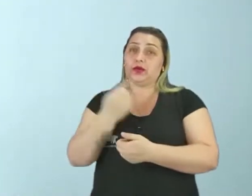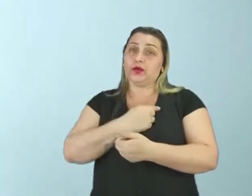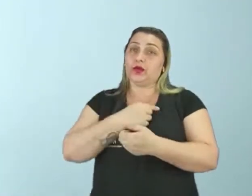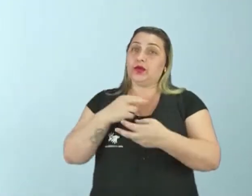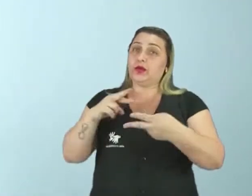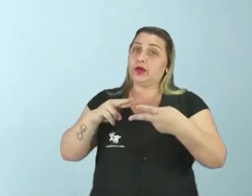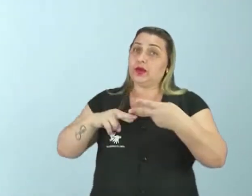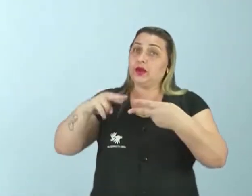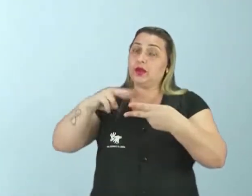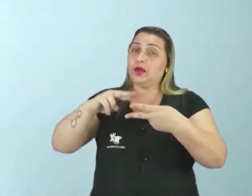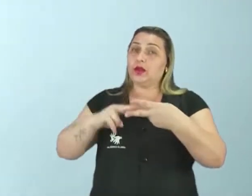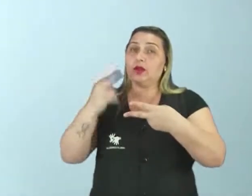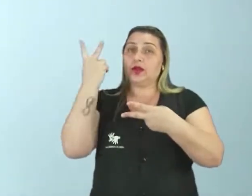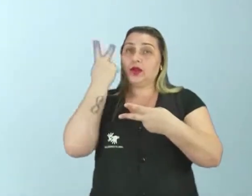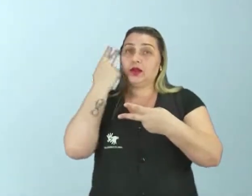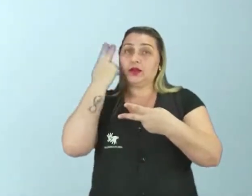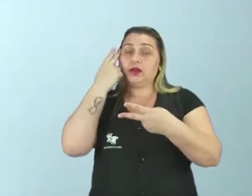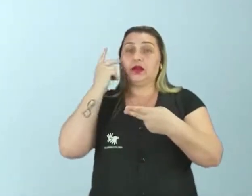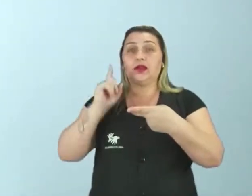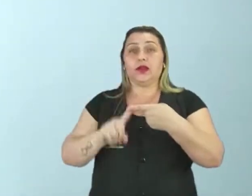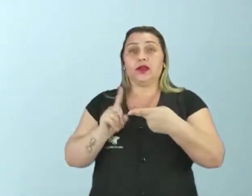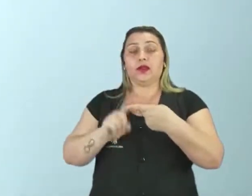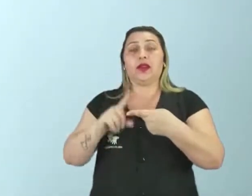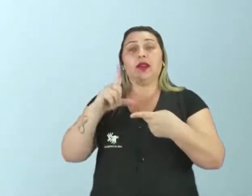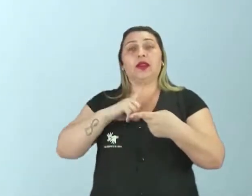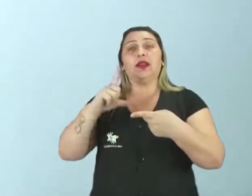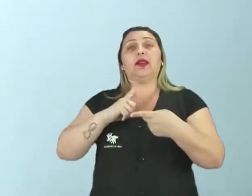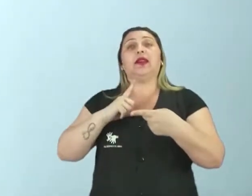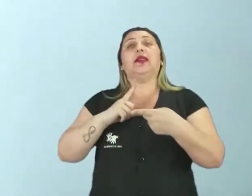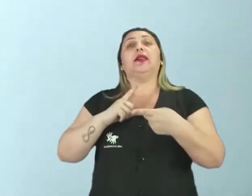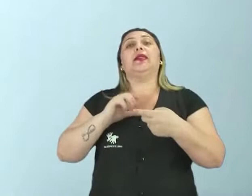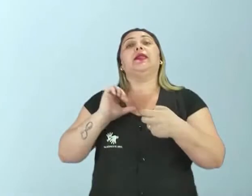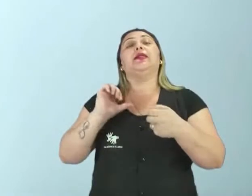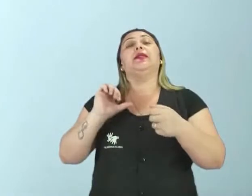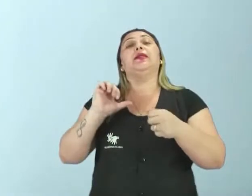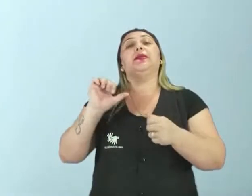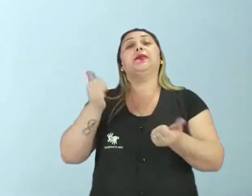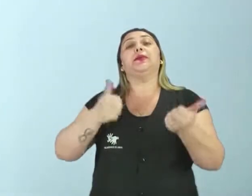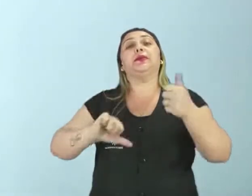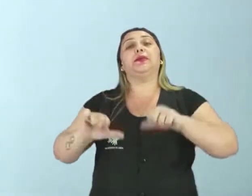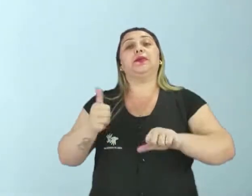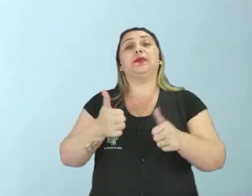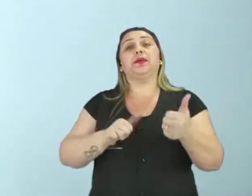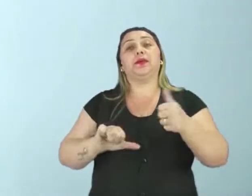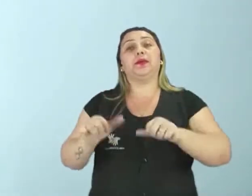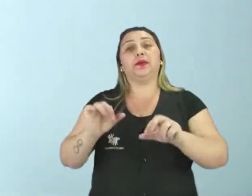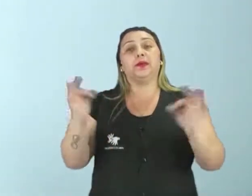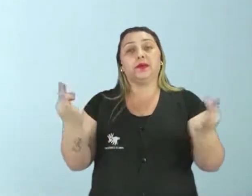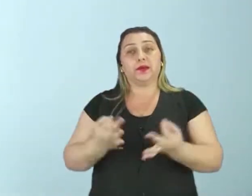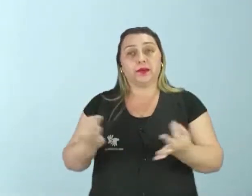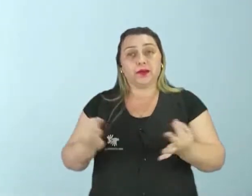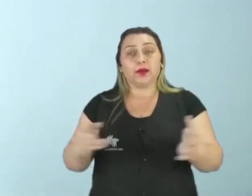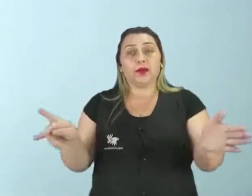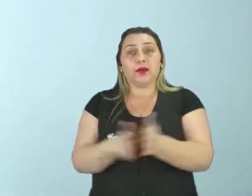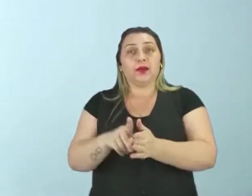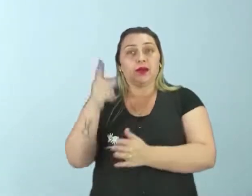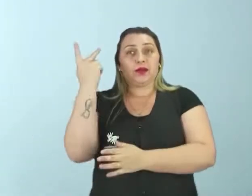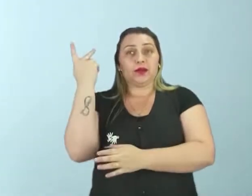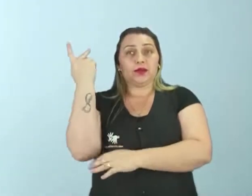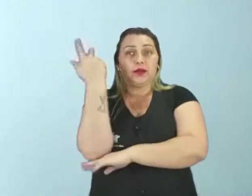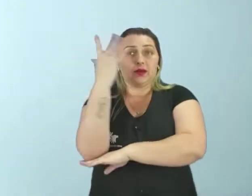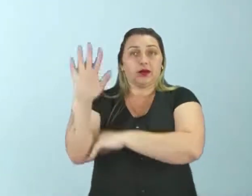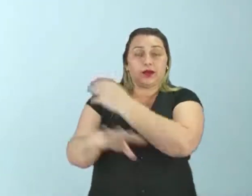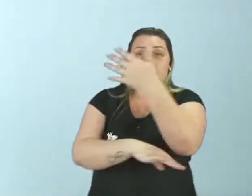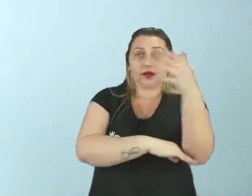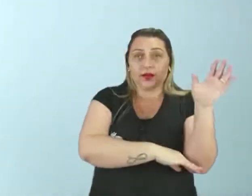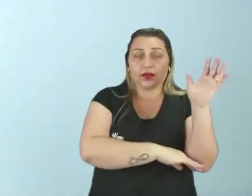recursos naturais, recursos primários, onde vai ter a matéria-prima, tudo aquilo que é extraído da natureza. E aí, dentro desses